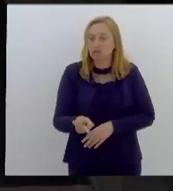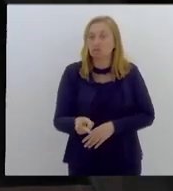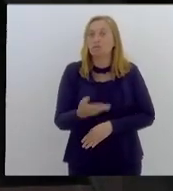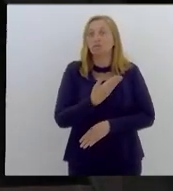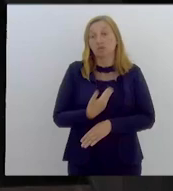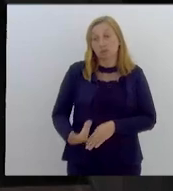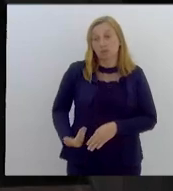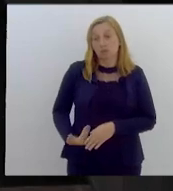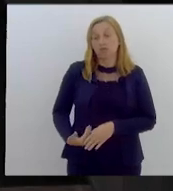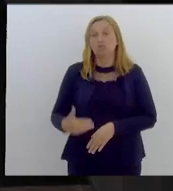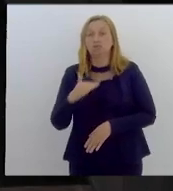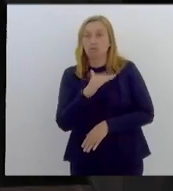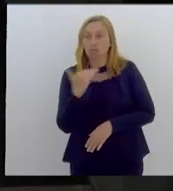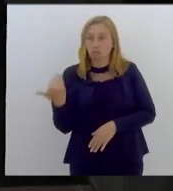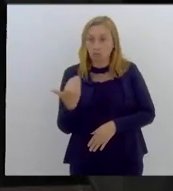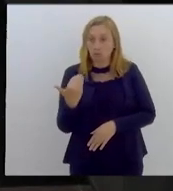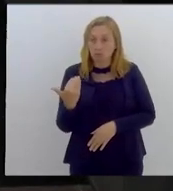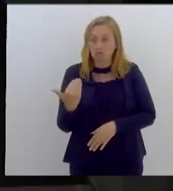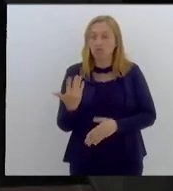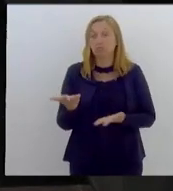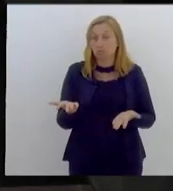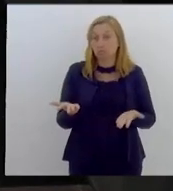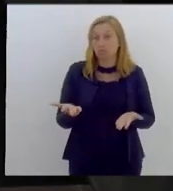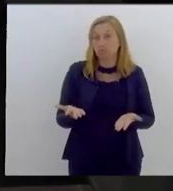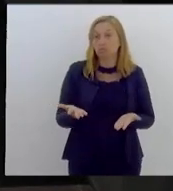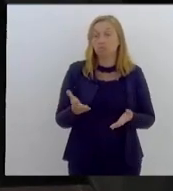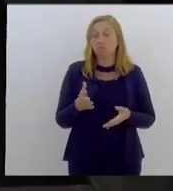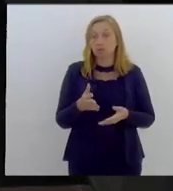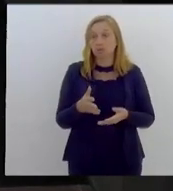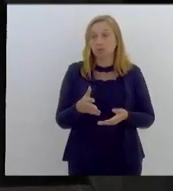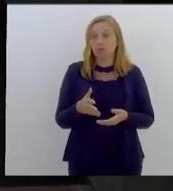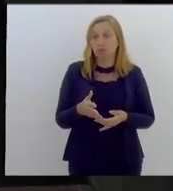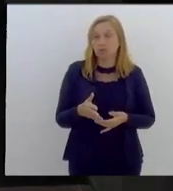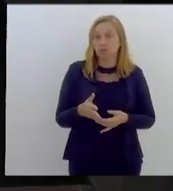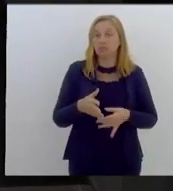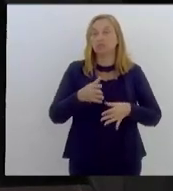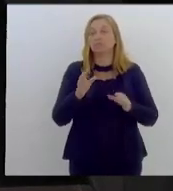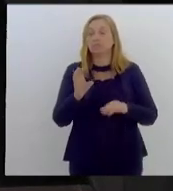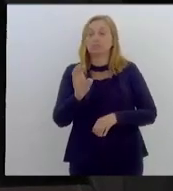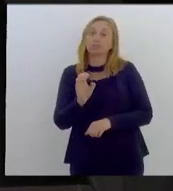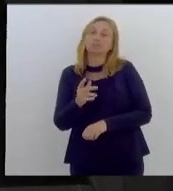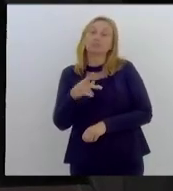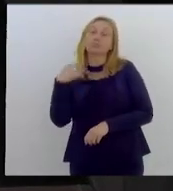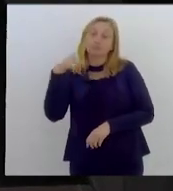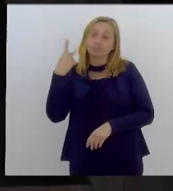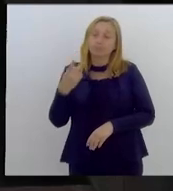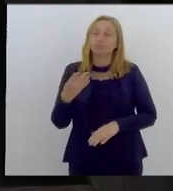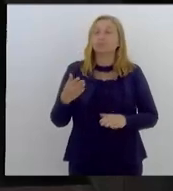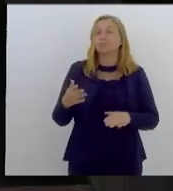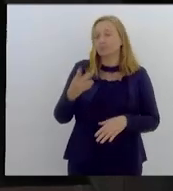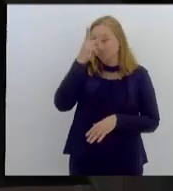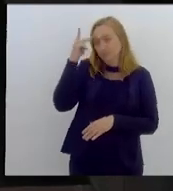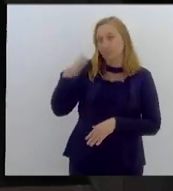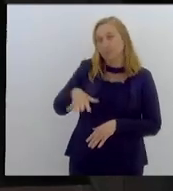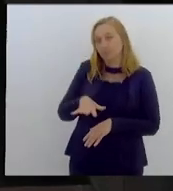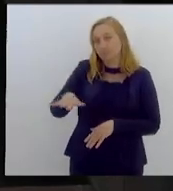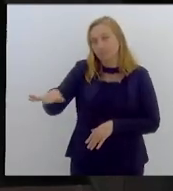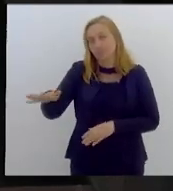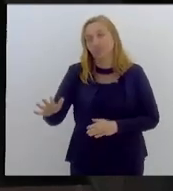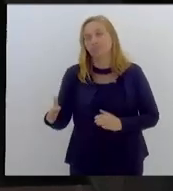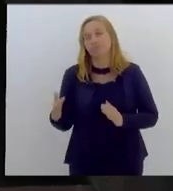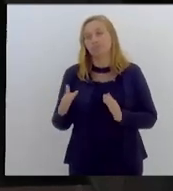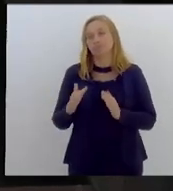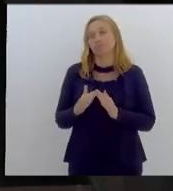governo das chacinas, das mortes, tanto de policiais quanto de moradores de favela. E aí, olhando, continuando a